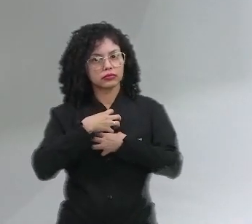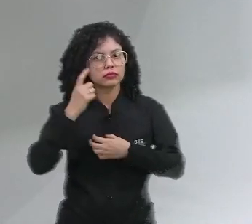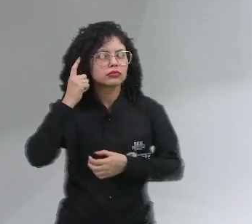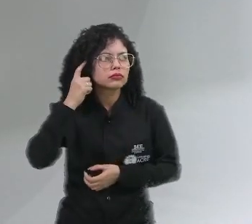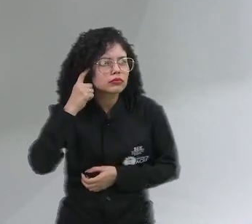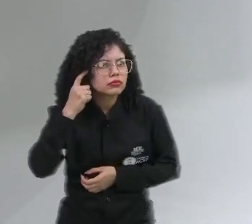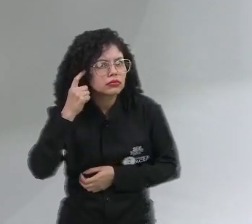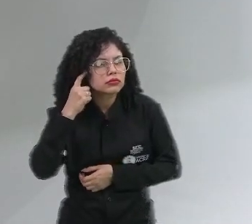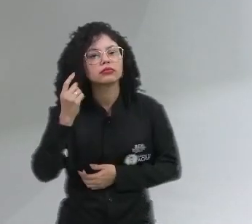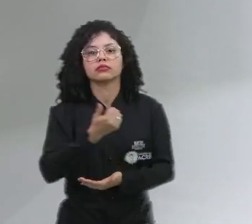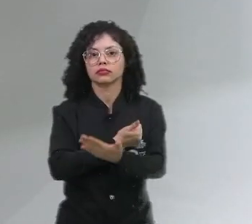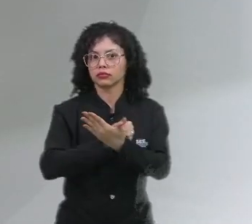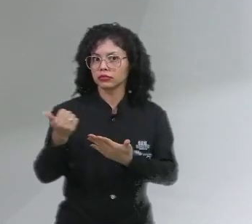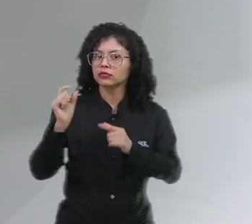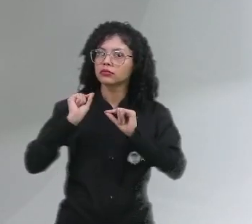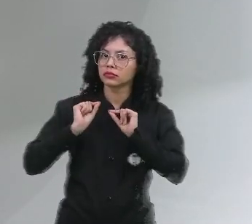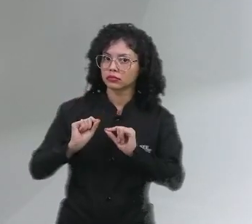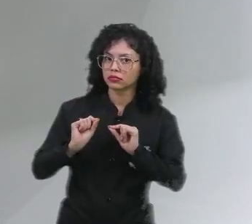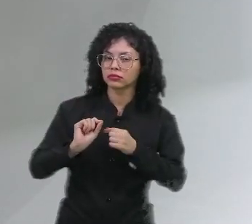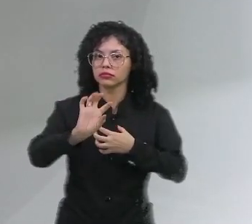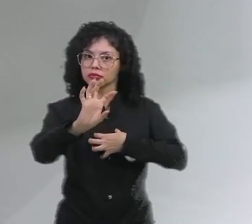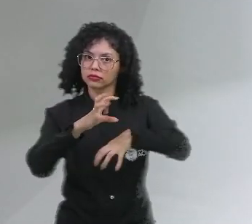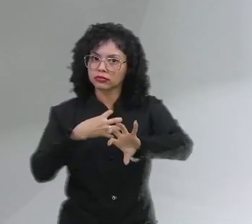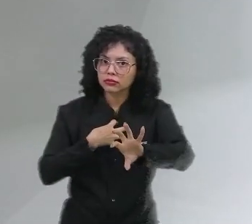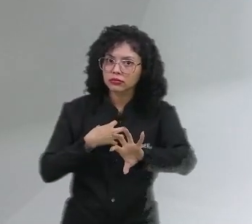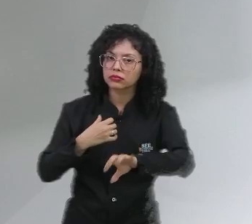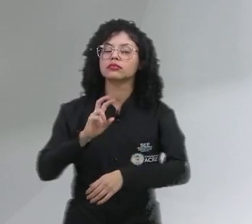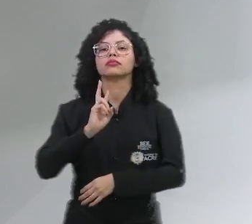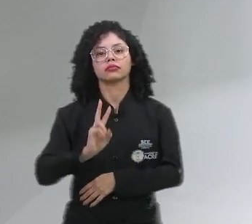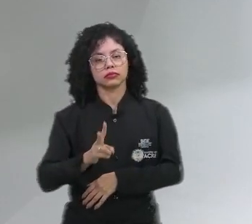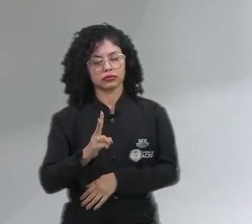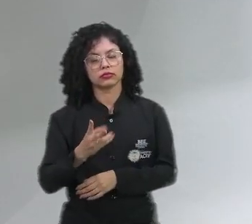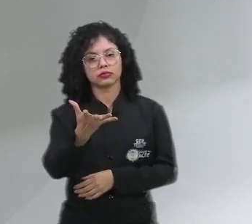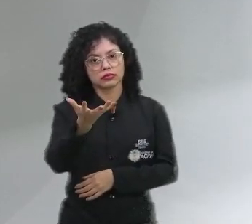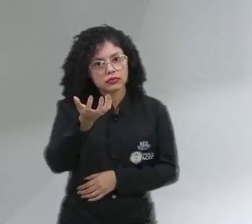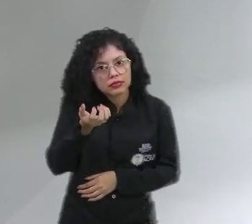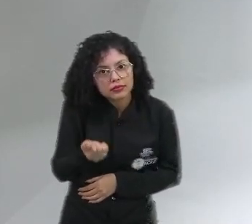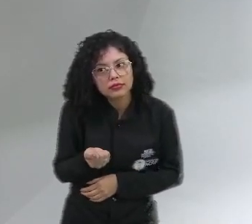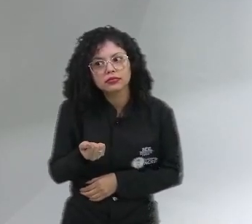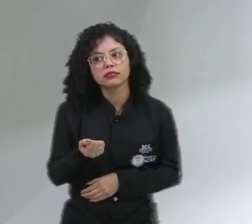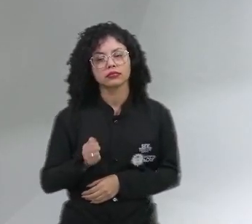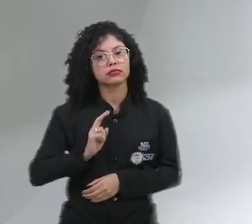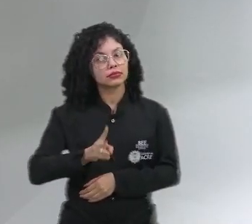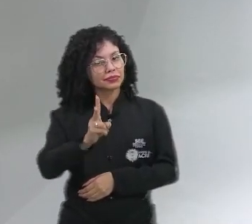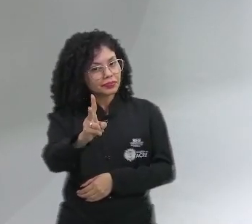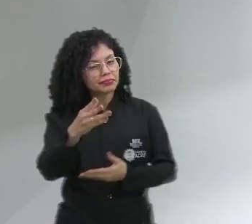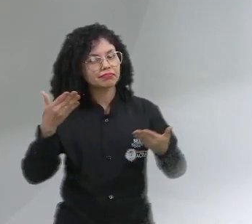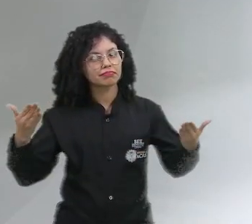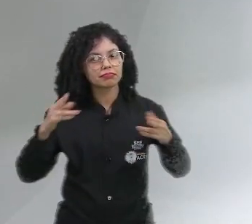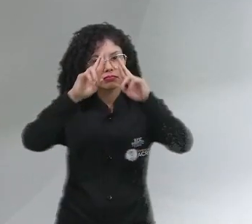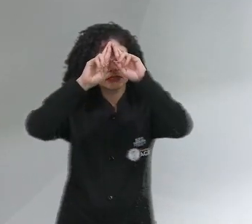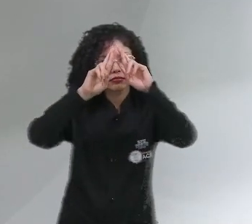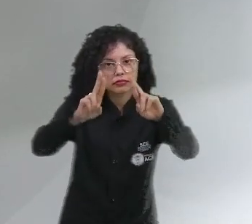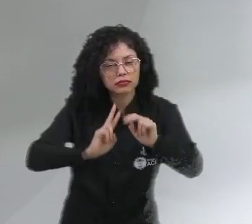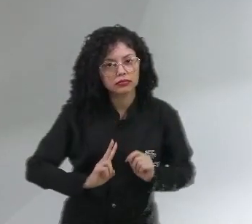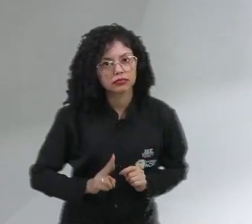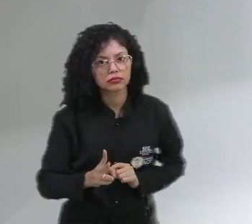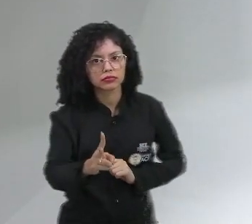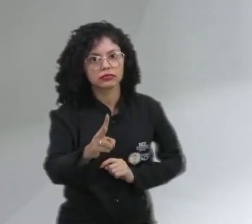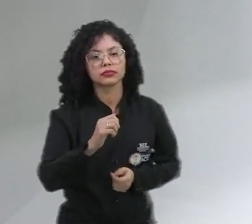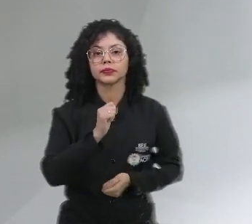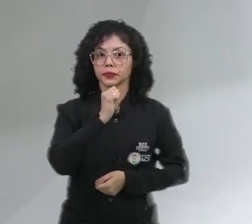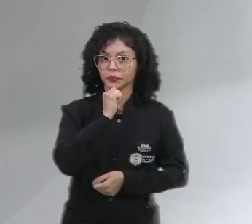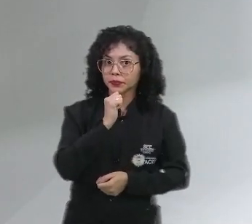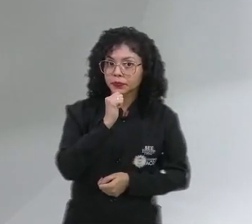noção e a ação empática, vai ser recíproco. Então, vai ser um respeito mútuo.